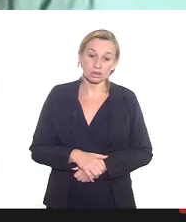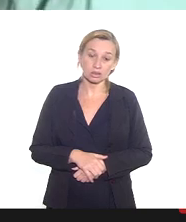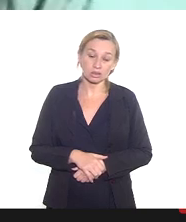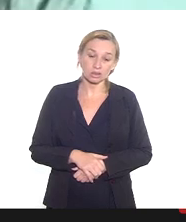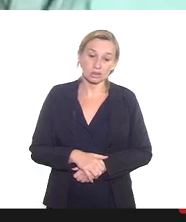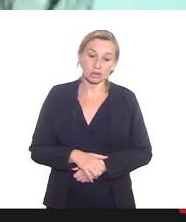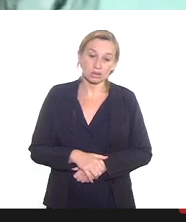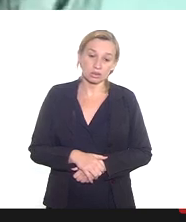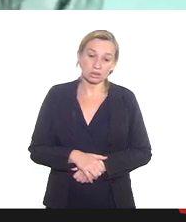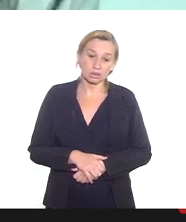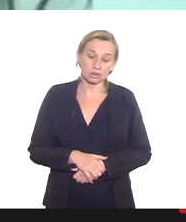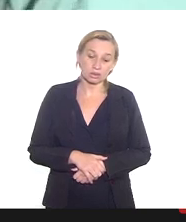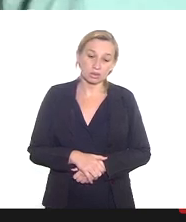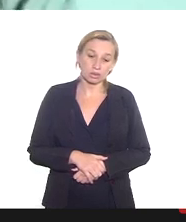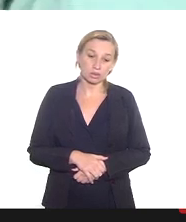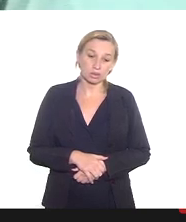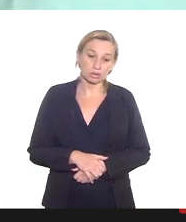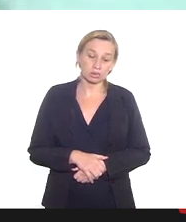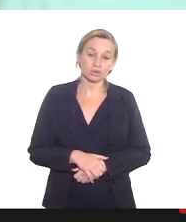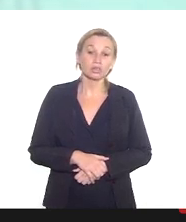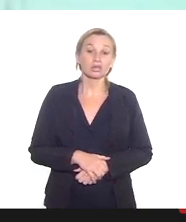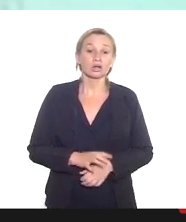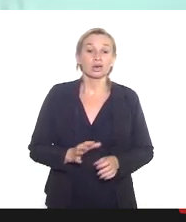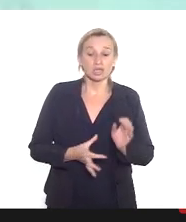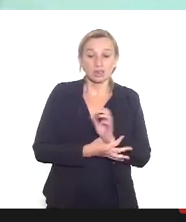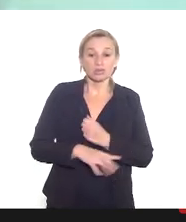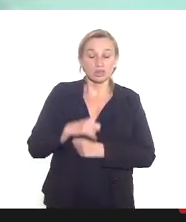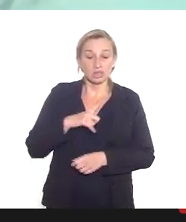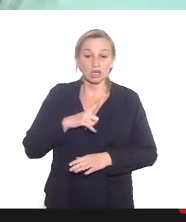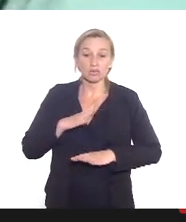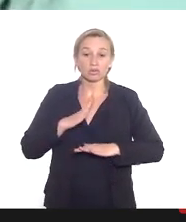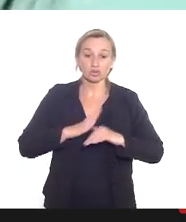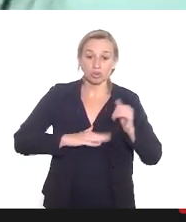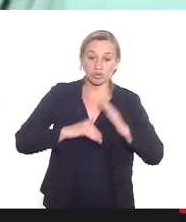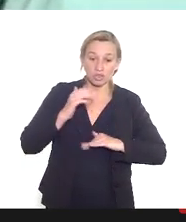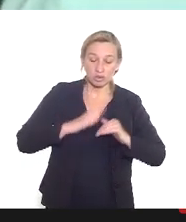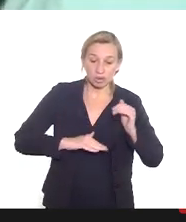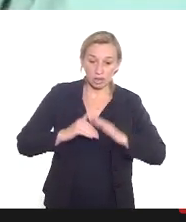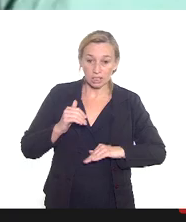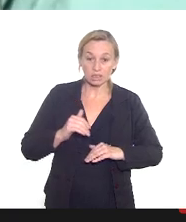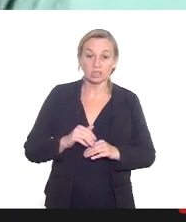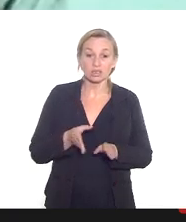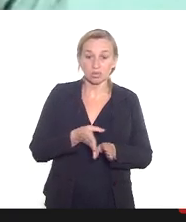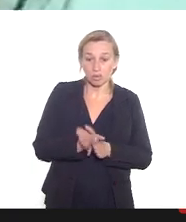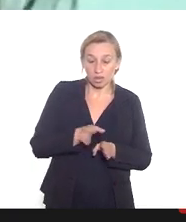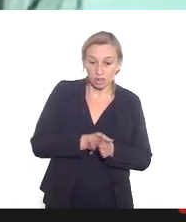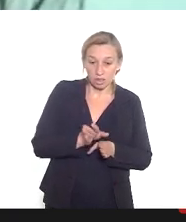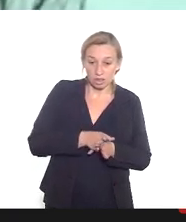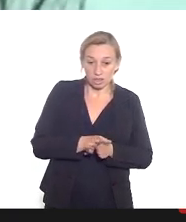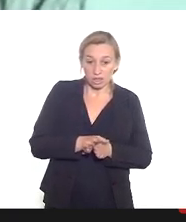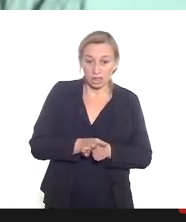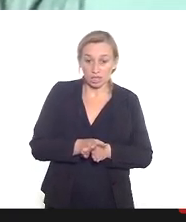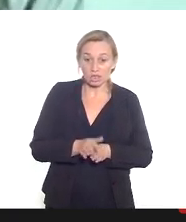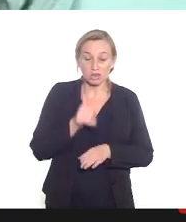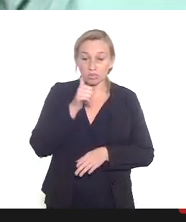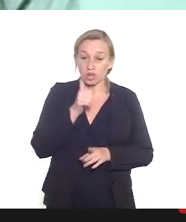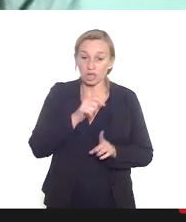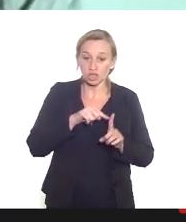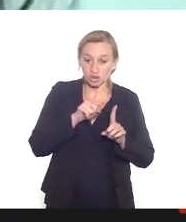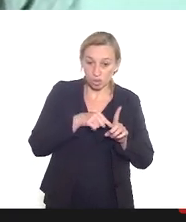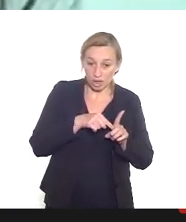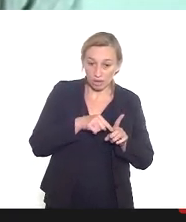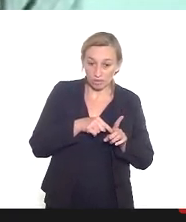para cumprimento dessa vacinação para ser buracos profissionais ele do oriente adequadamente essas gestantes e puérperas quanto